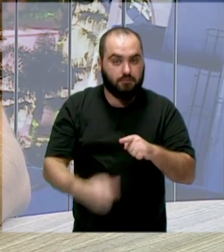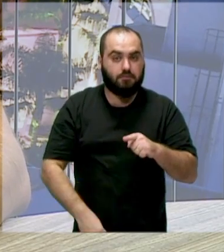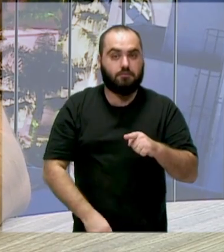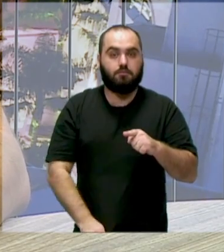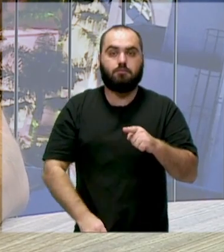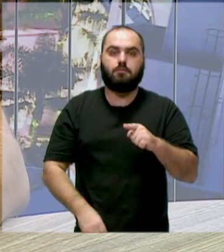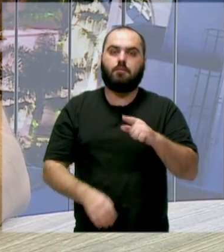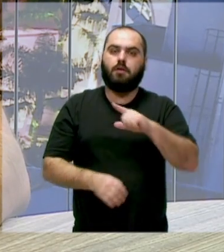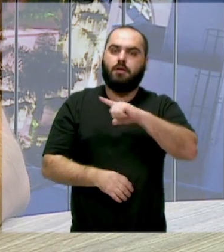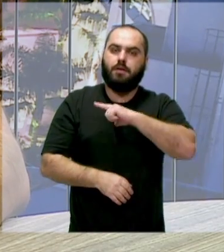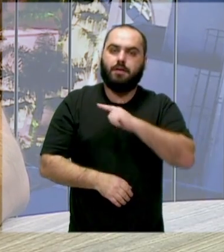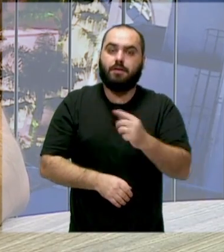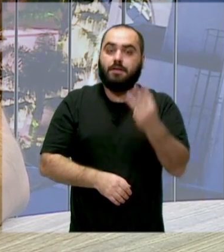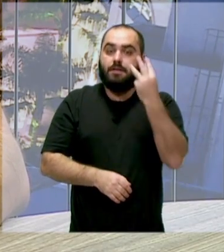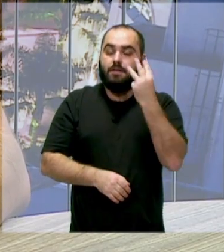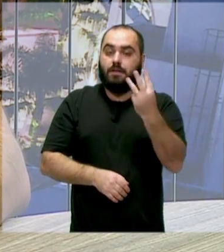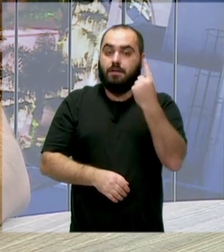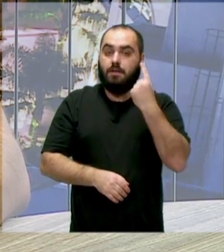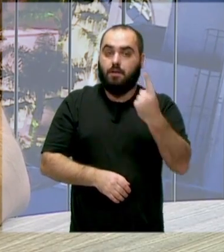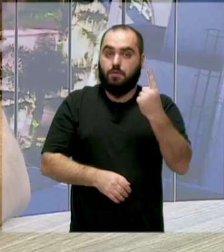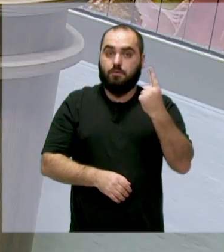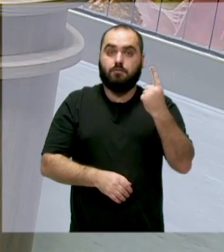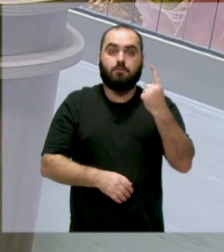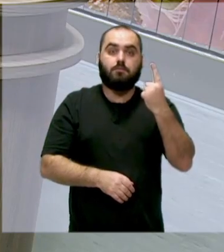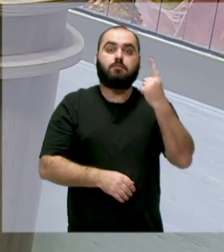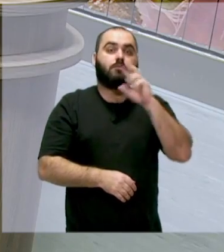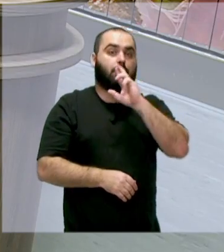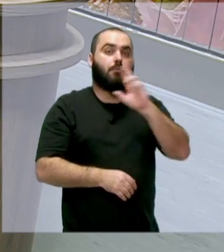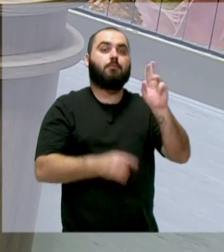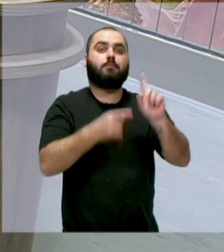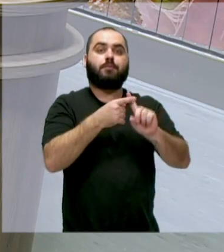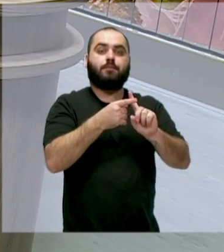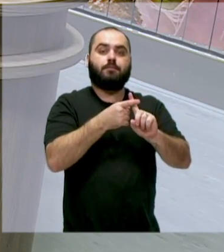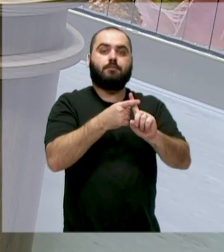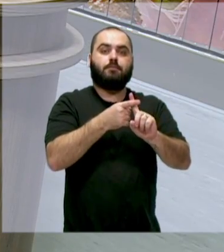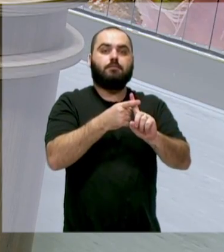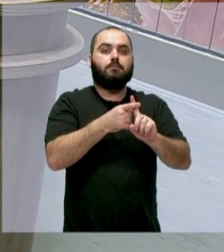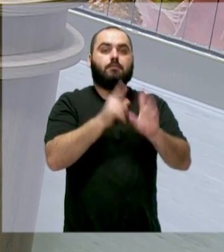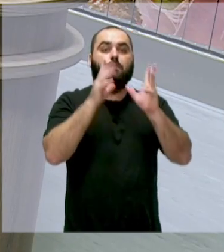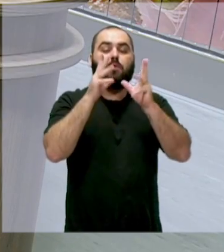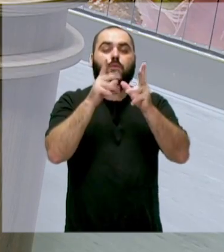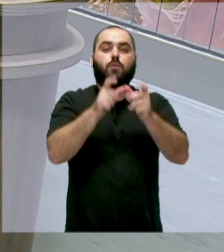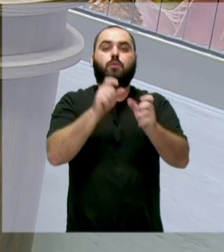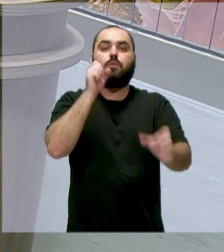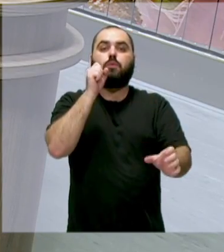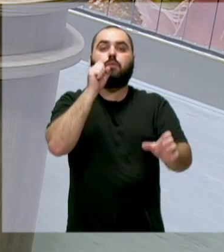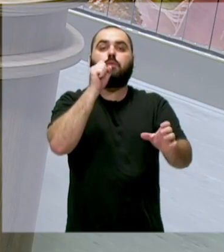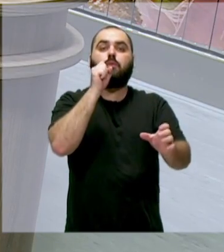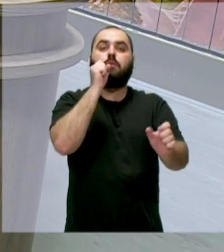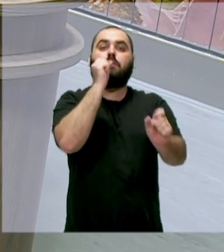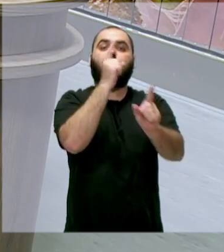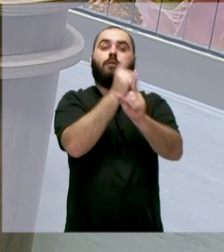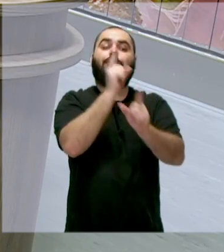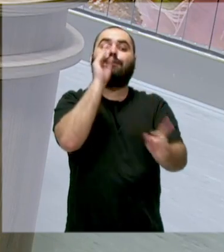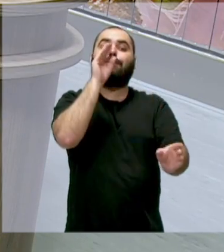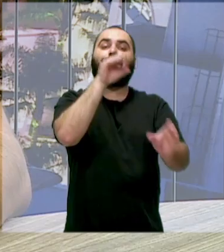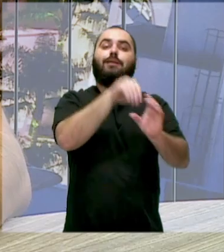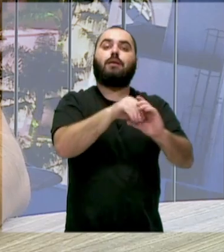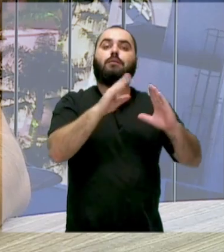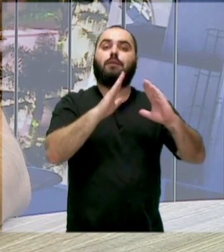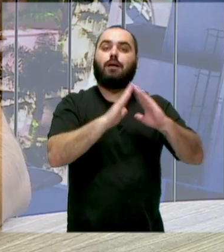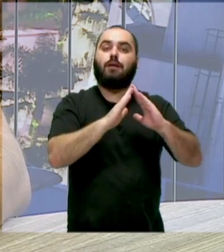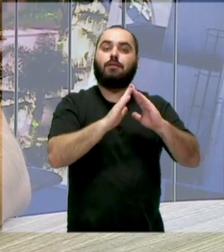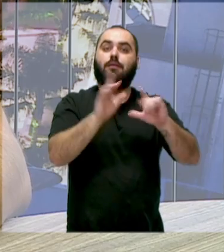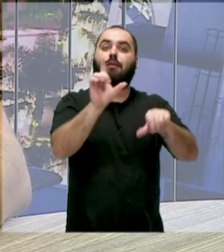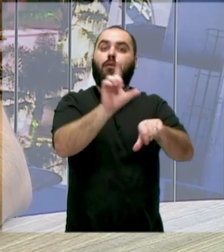foram exatamente 31 focos positivos, todos encontrados em residências e comércios do município. E o pior de